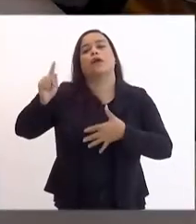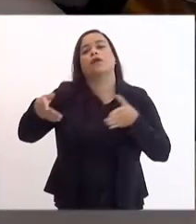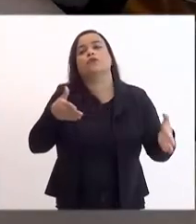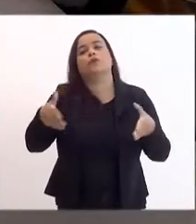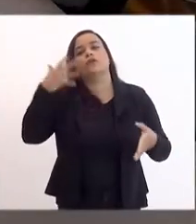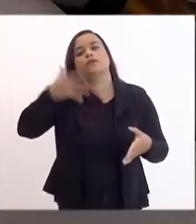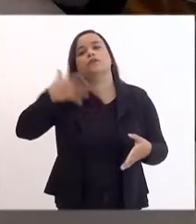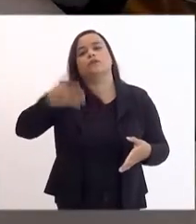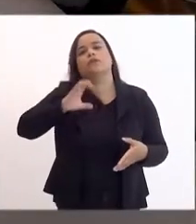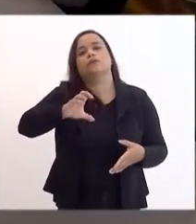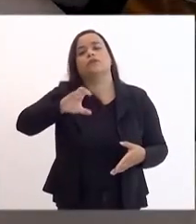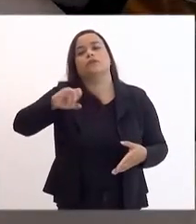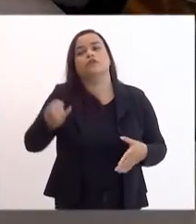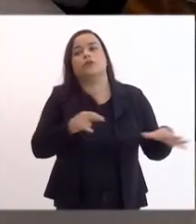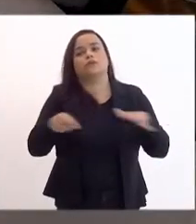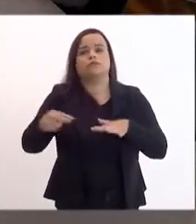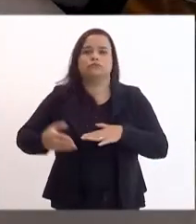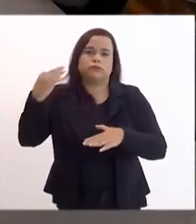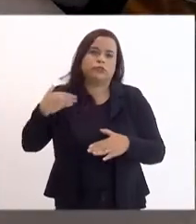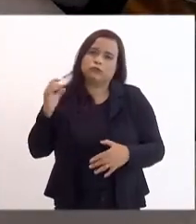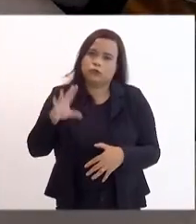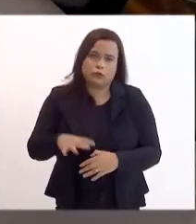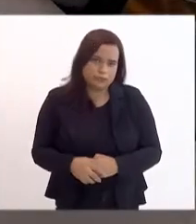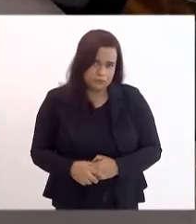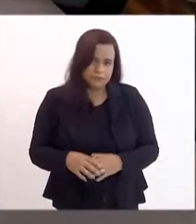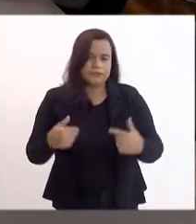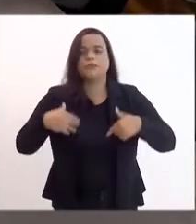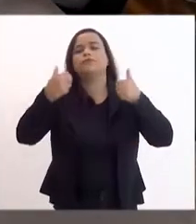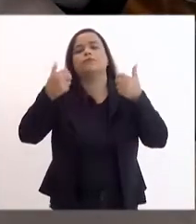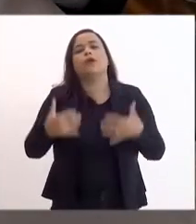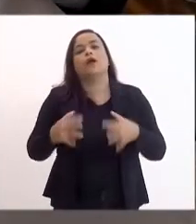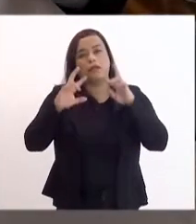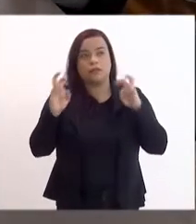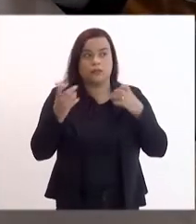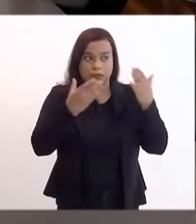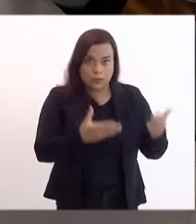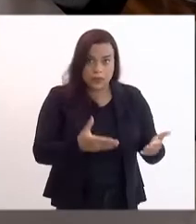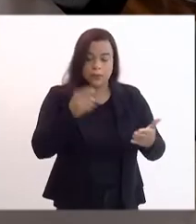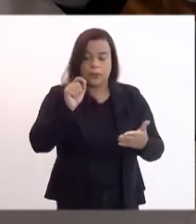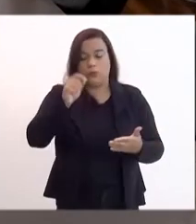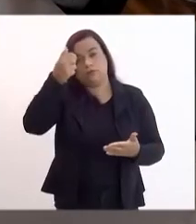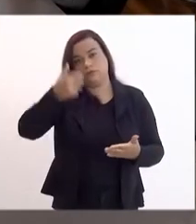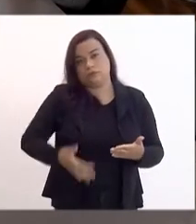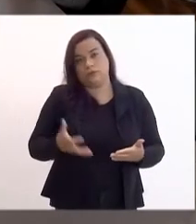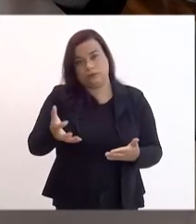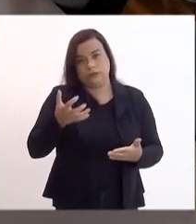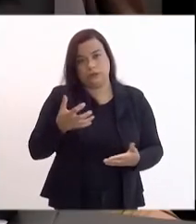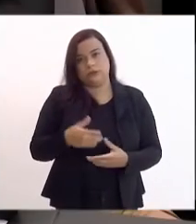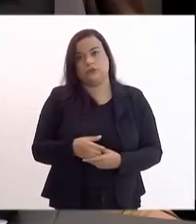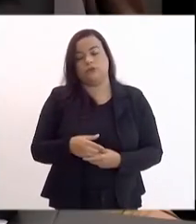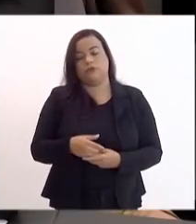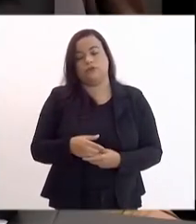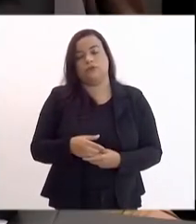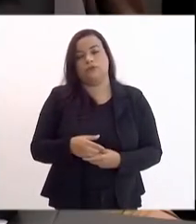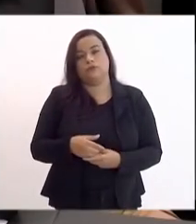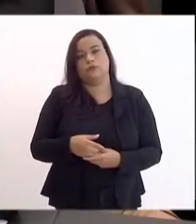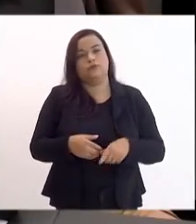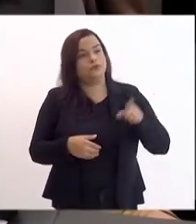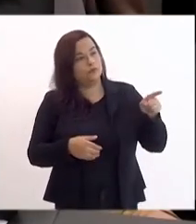passada. Mas assim, o que eu queria dizer sobre esse tema é que, de fato, Luiz Paulo, acho que há